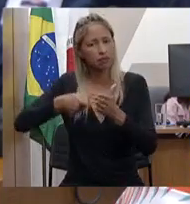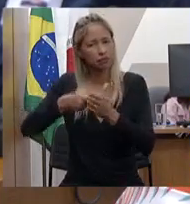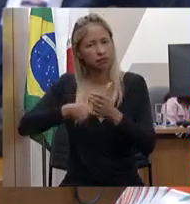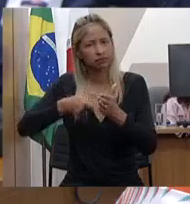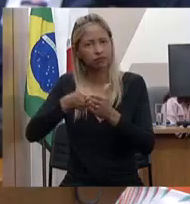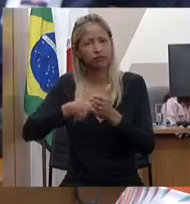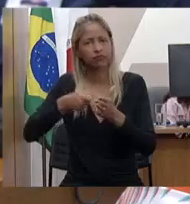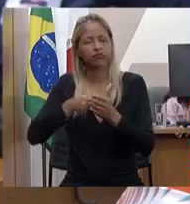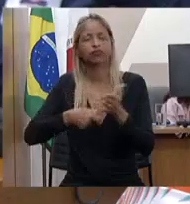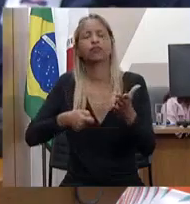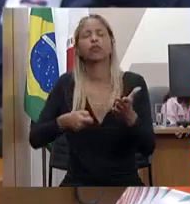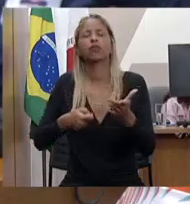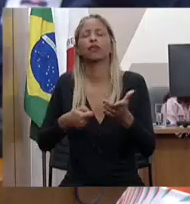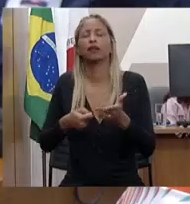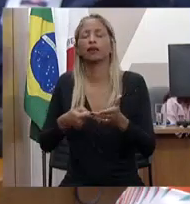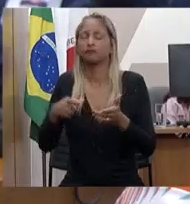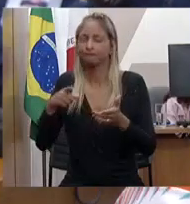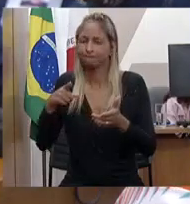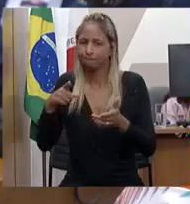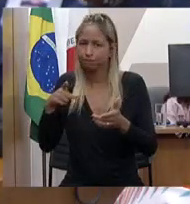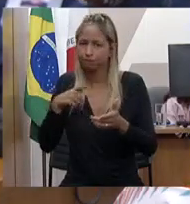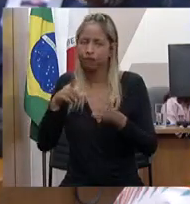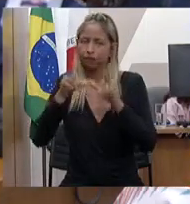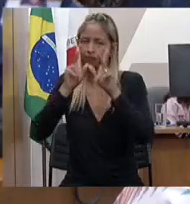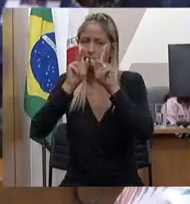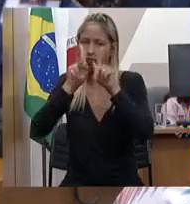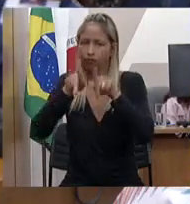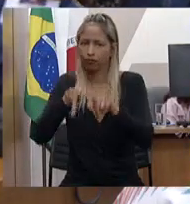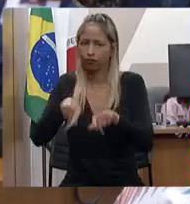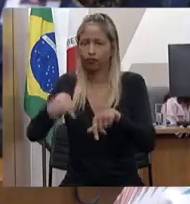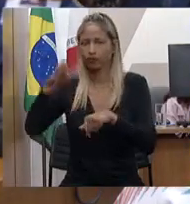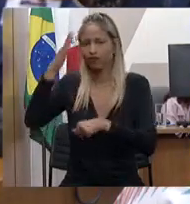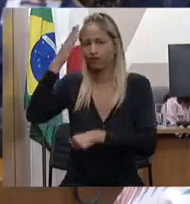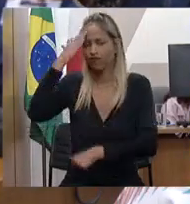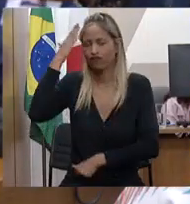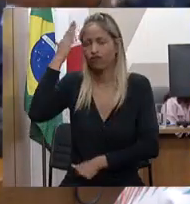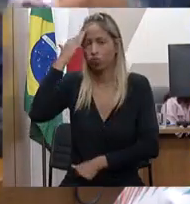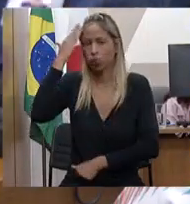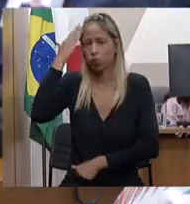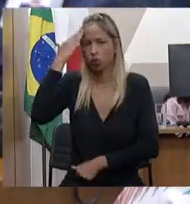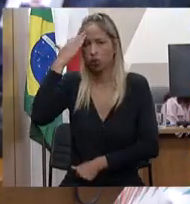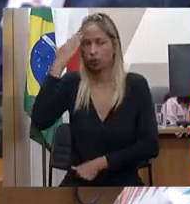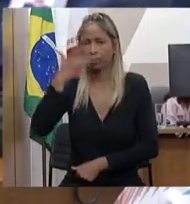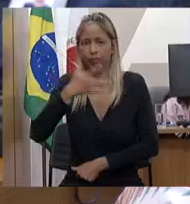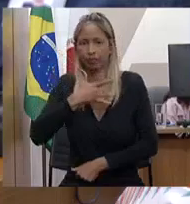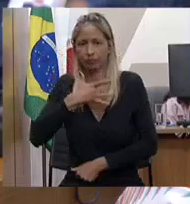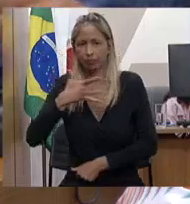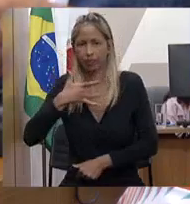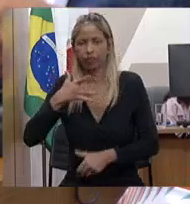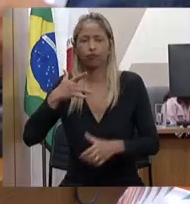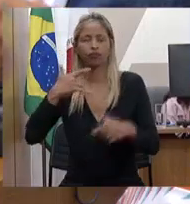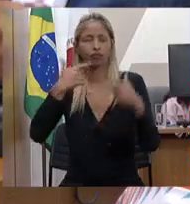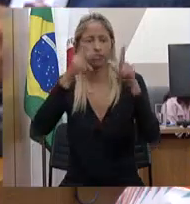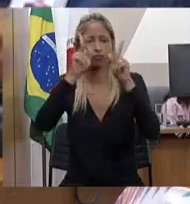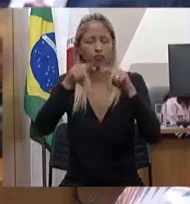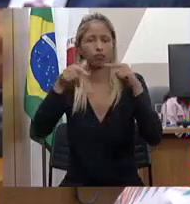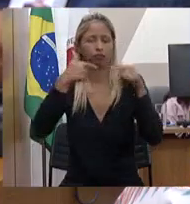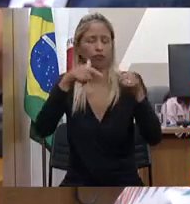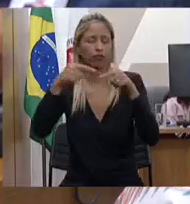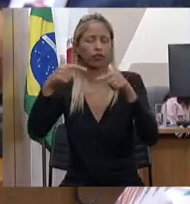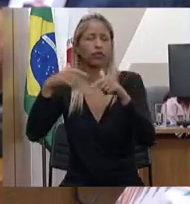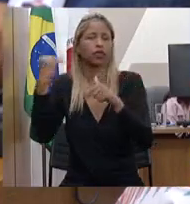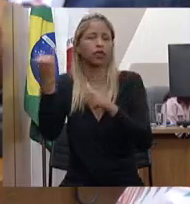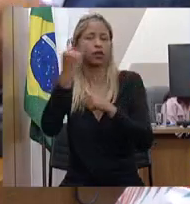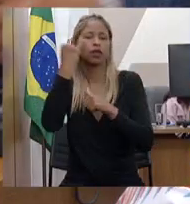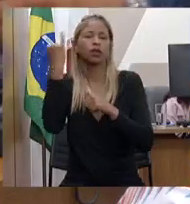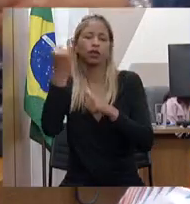vem buscando para que as pessoas possam entender que a saúde do Trabalhador é extremamente